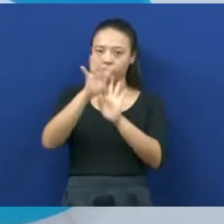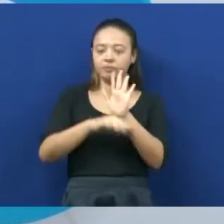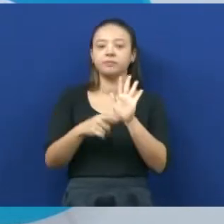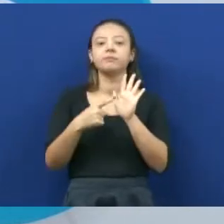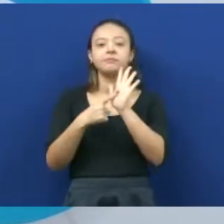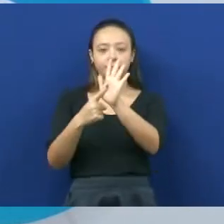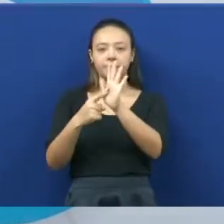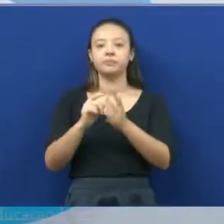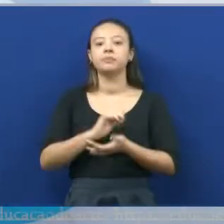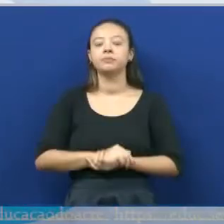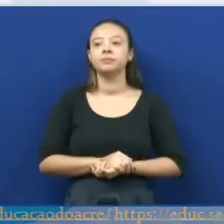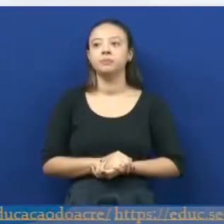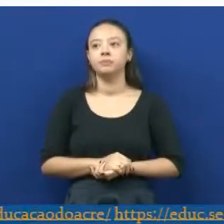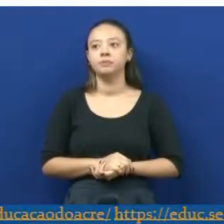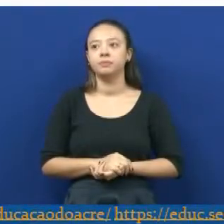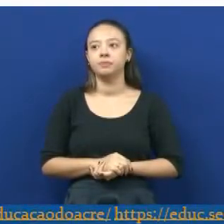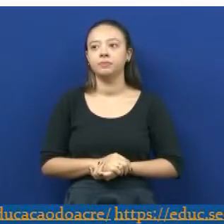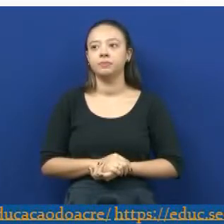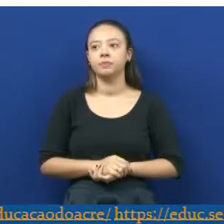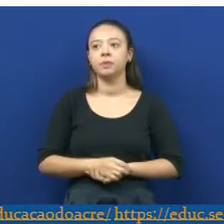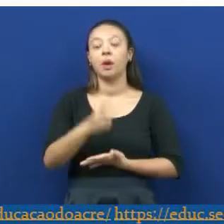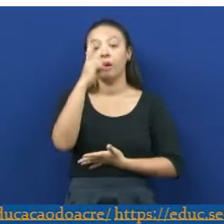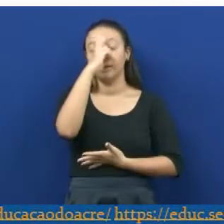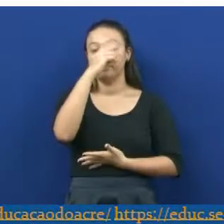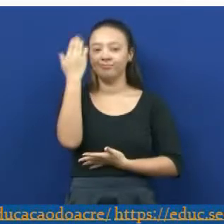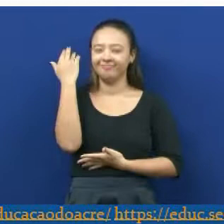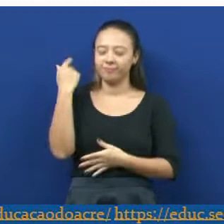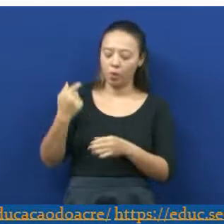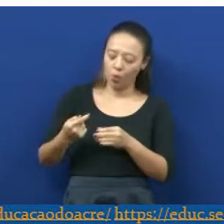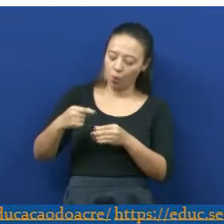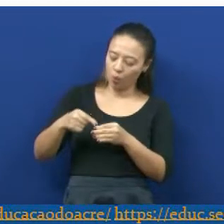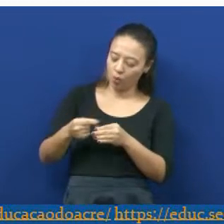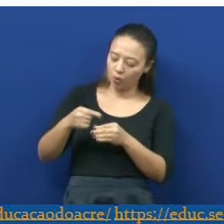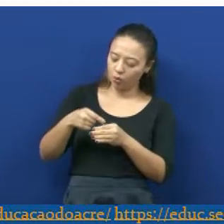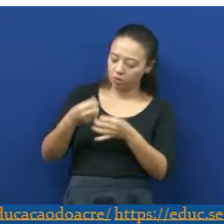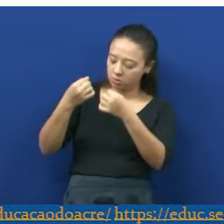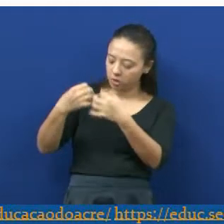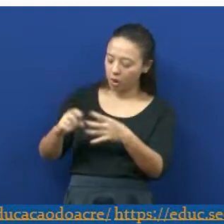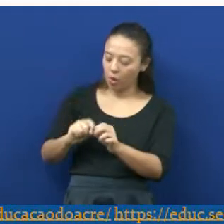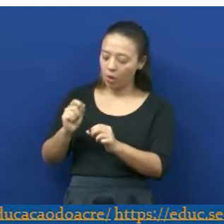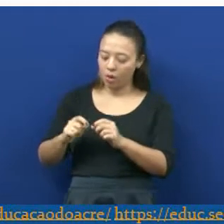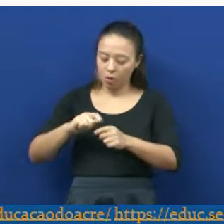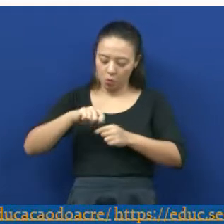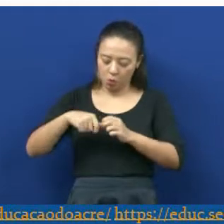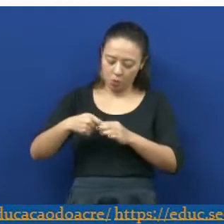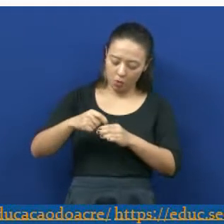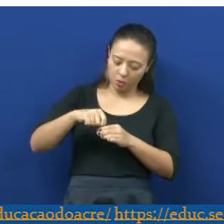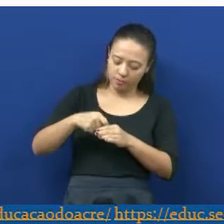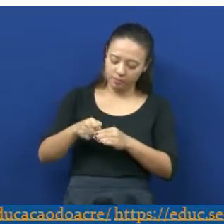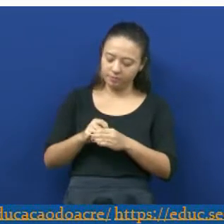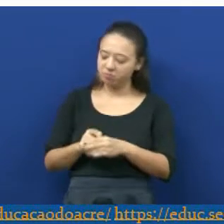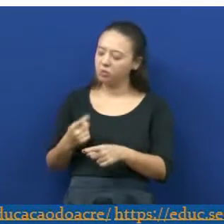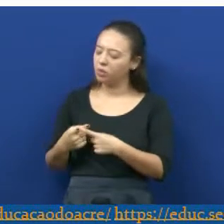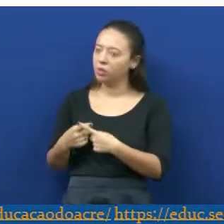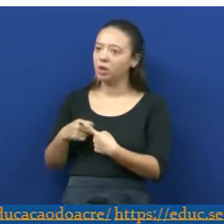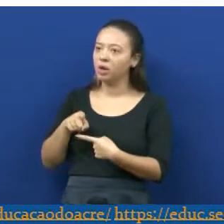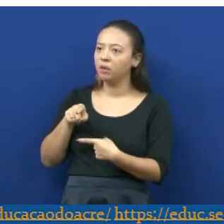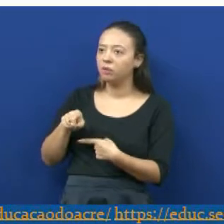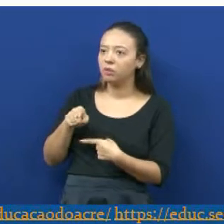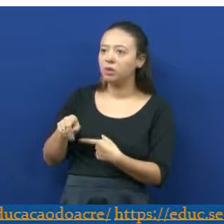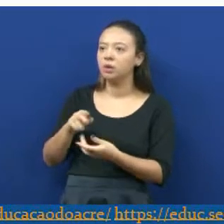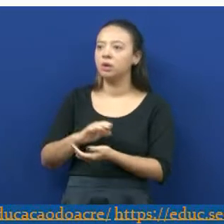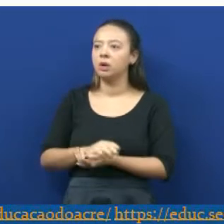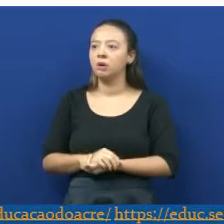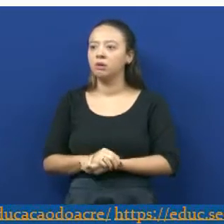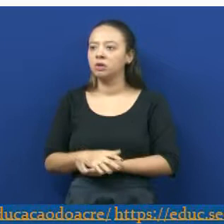aparecer aí na sua tela. Era uma vez uma agulha que disse a um novelo de linha: "Por que está você com esse ar, toda